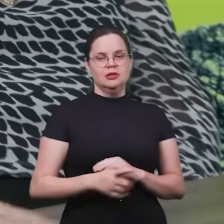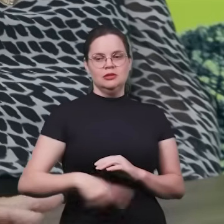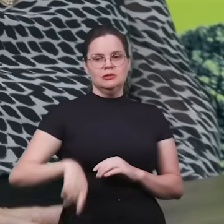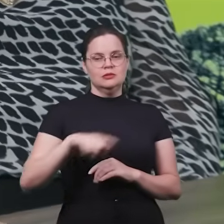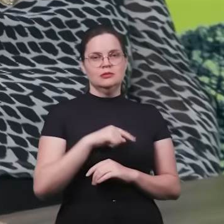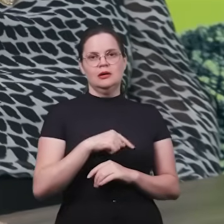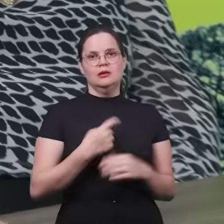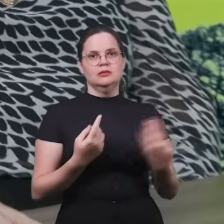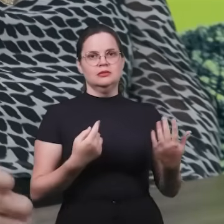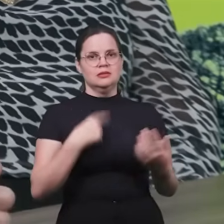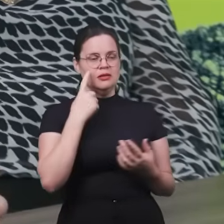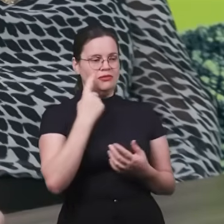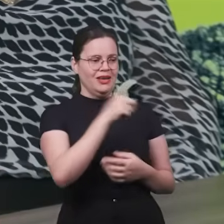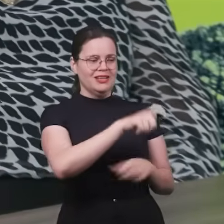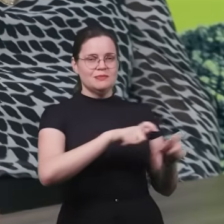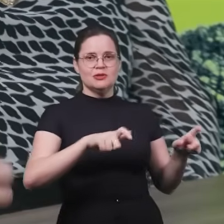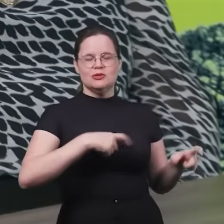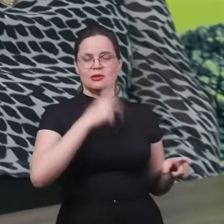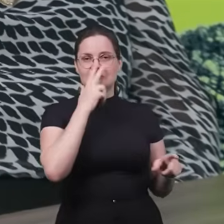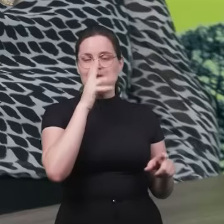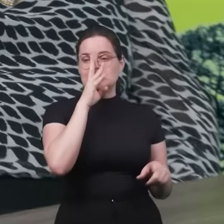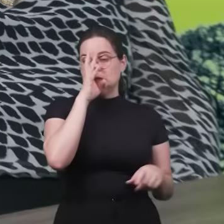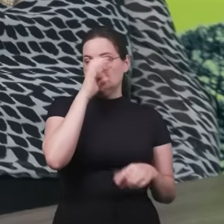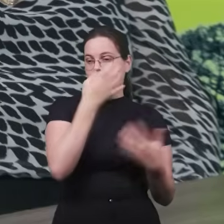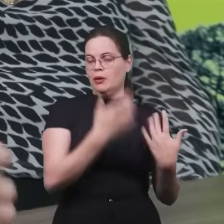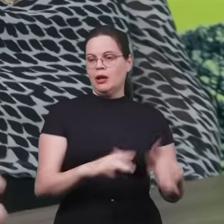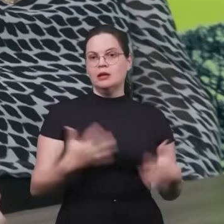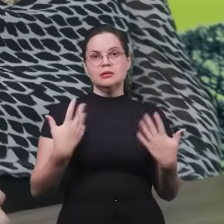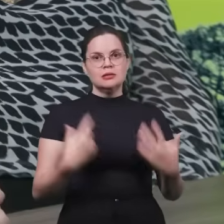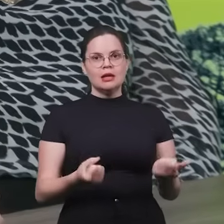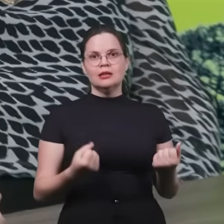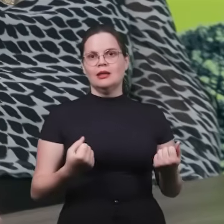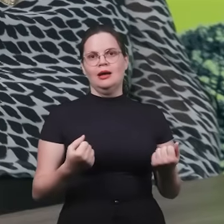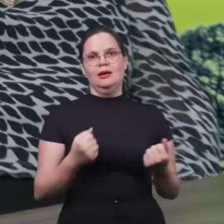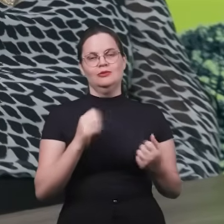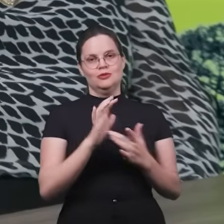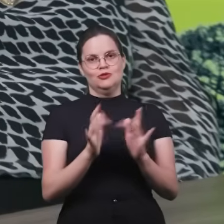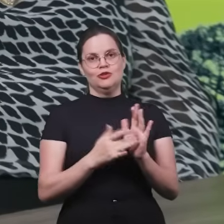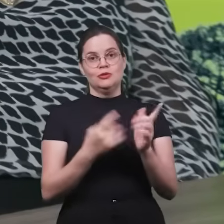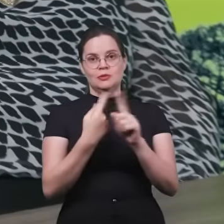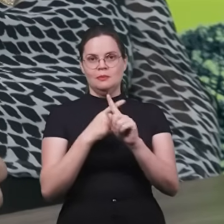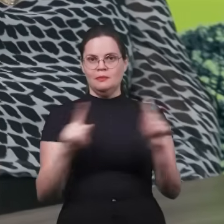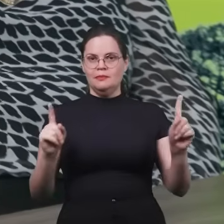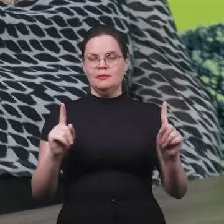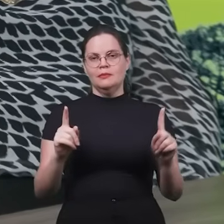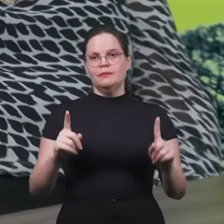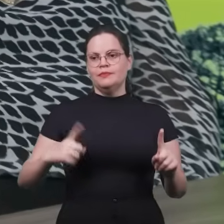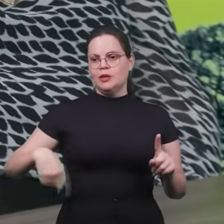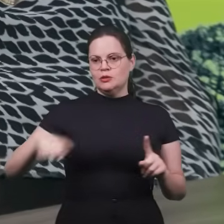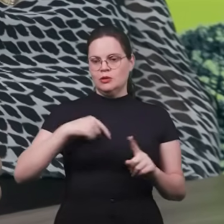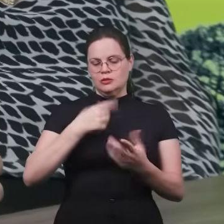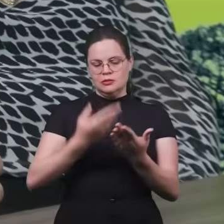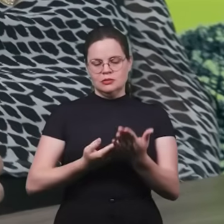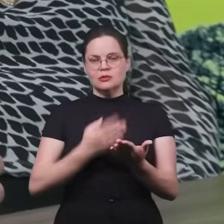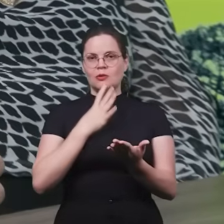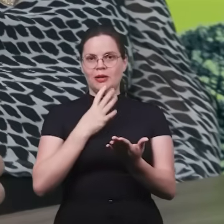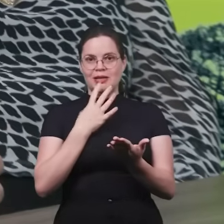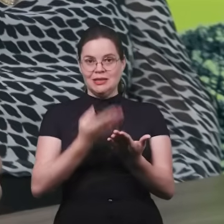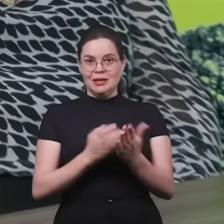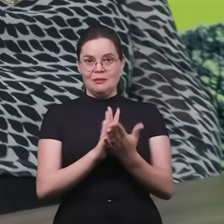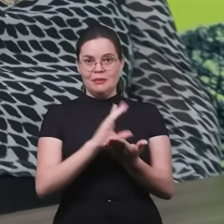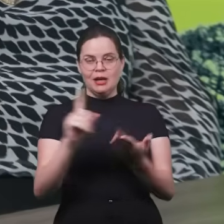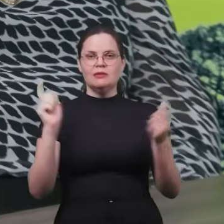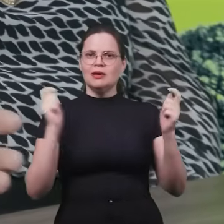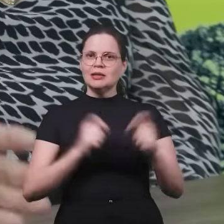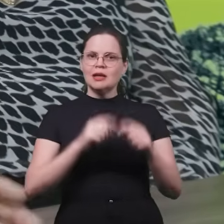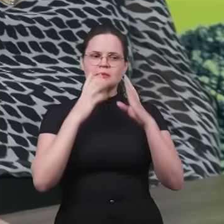aceitar, né, como um evangélico. A gente está dando um testemunho, eles estão dando um testemunho para que o Senhor possa alcançar, resgatar esses que estão lá. Agora,